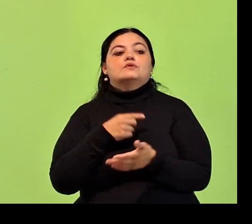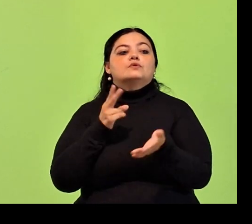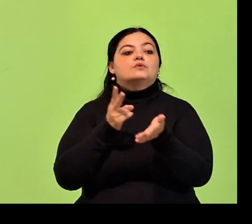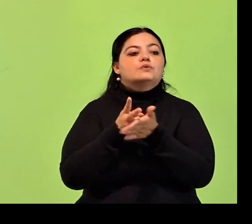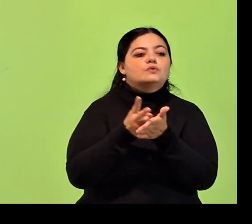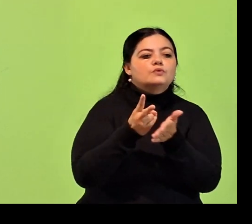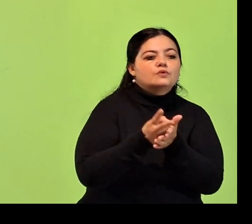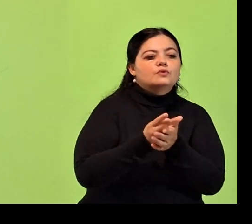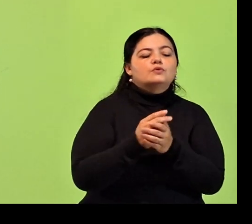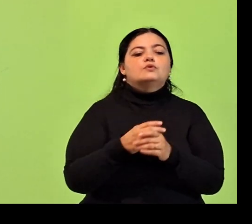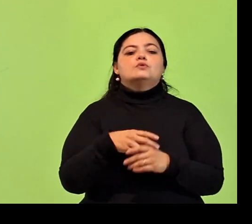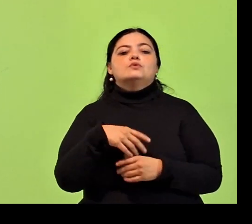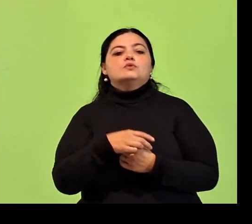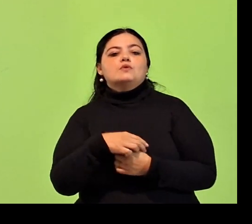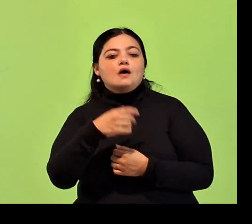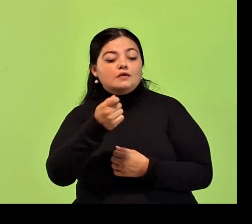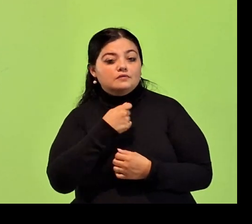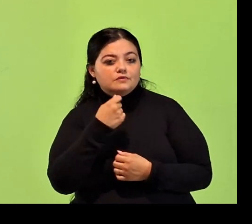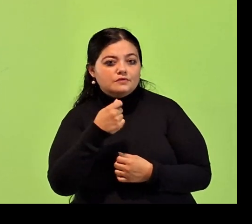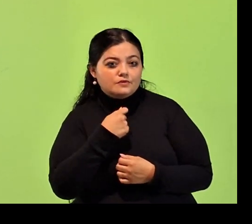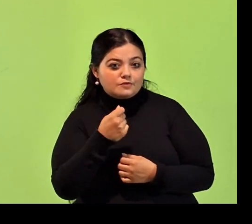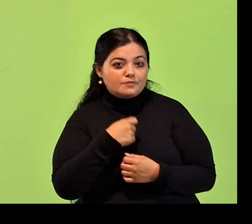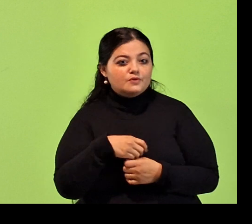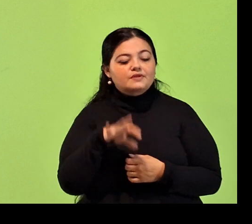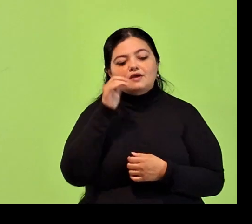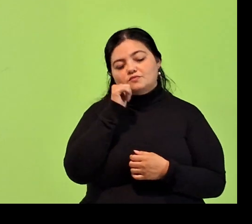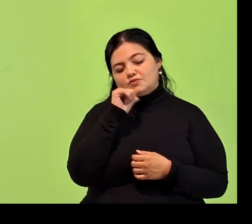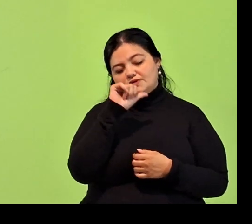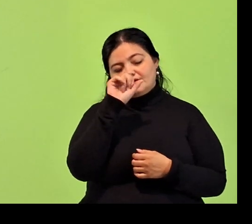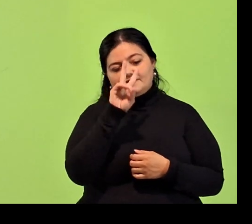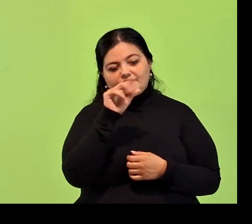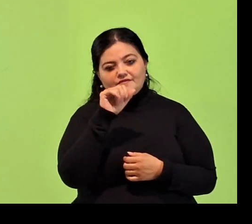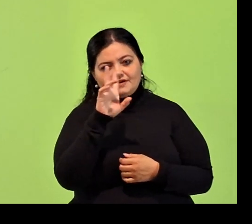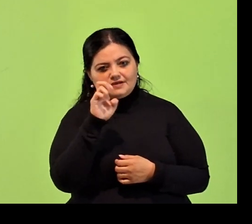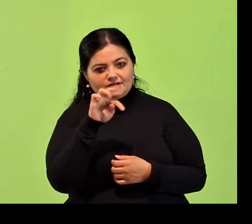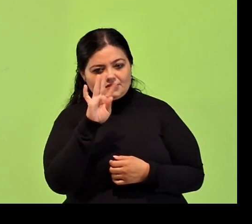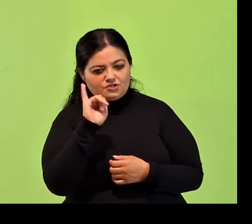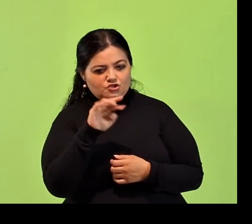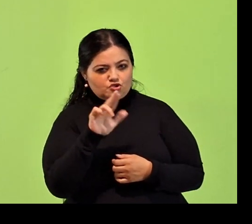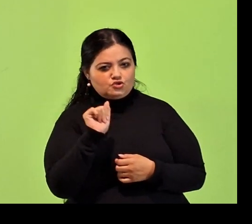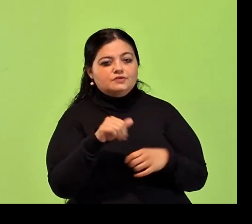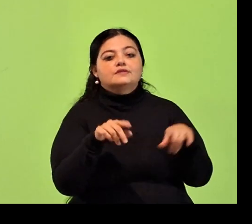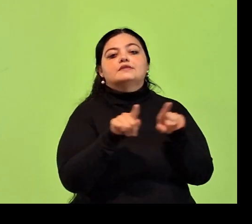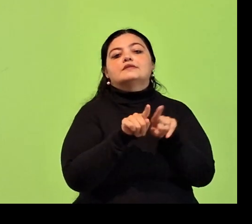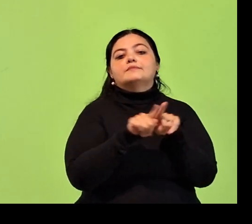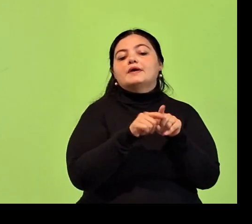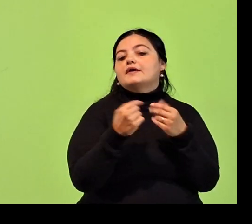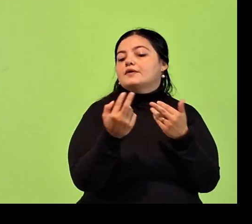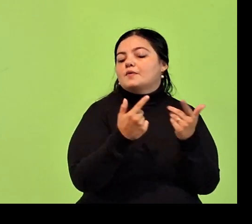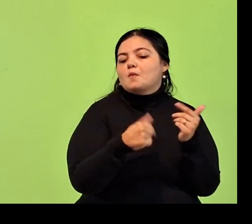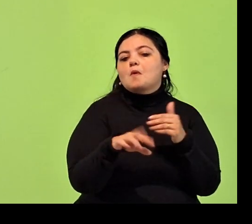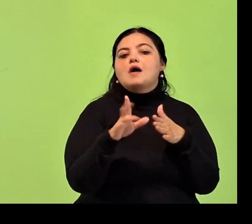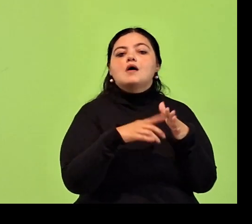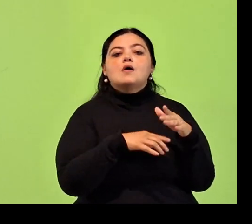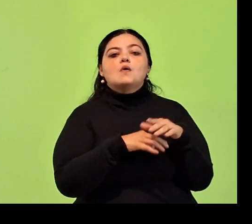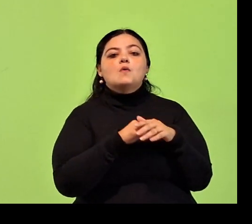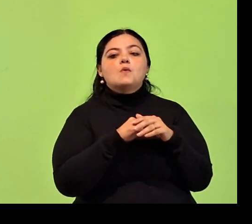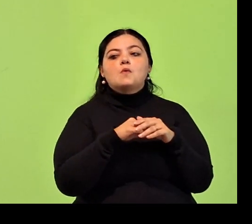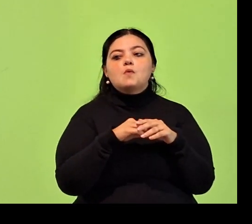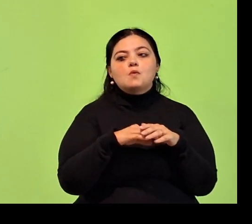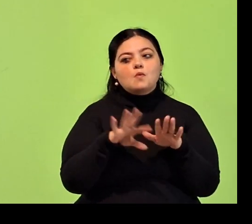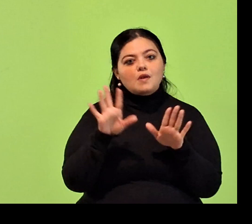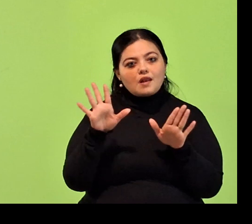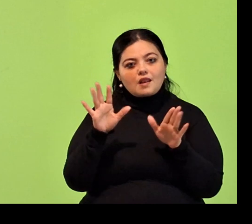contra Valentina de Andrade. E como todos os materiais anteriores, esse foi retirado do material do Ivan Mizanzuki no seu